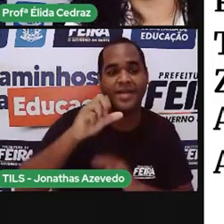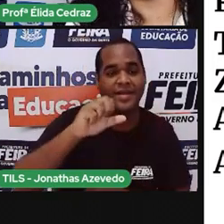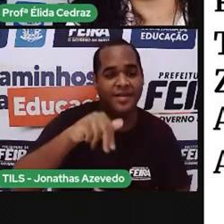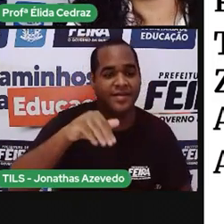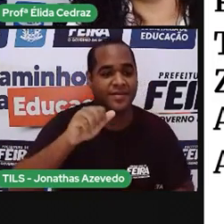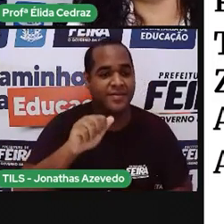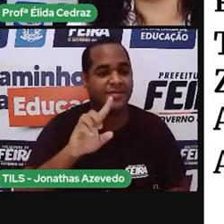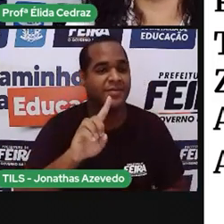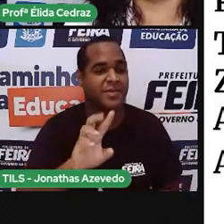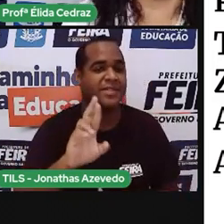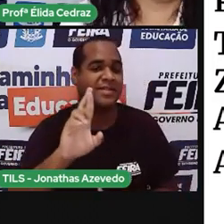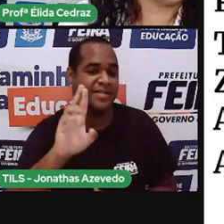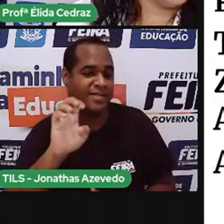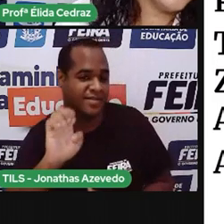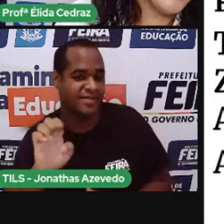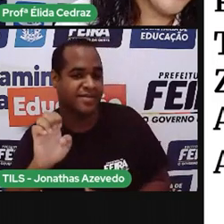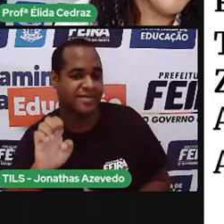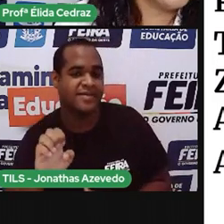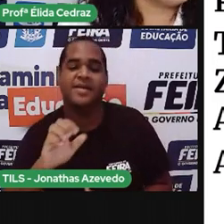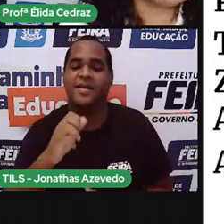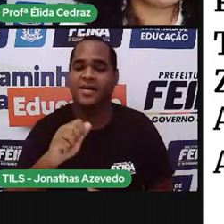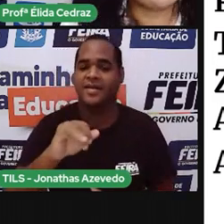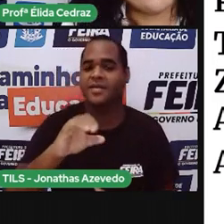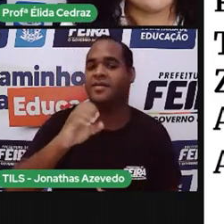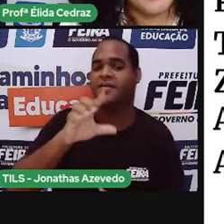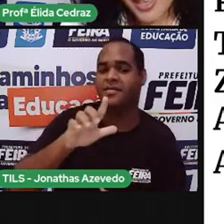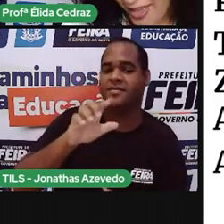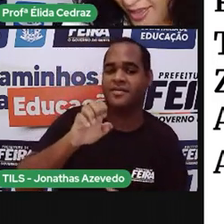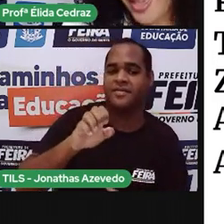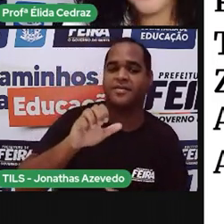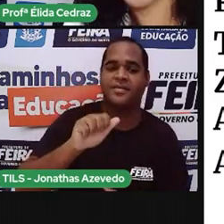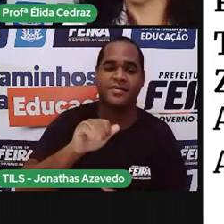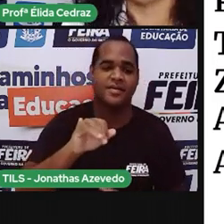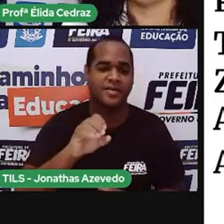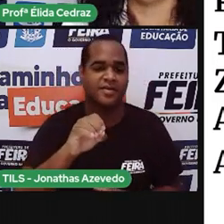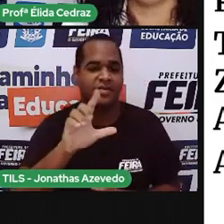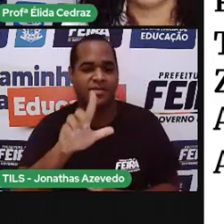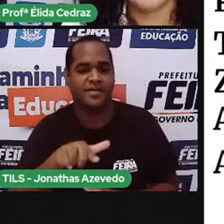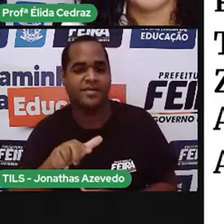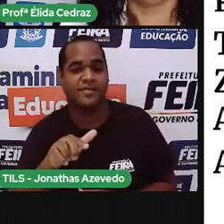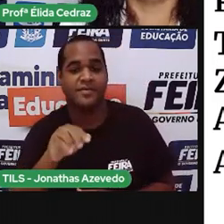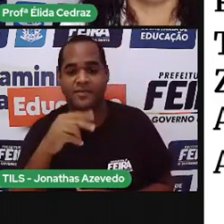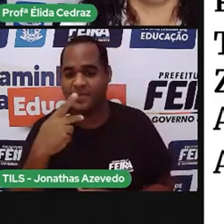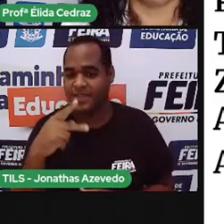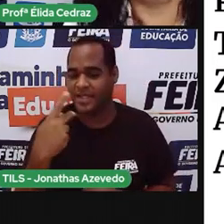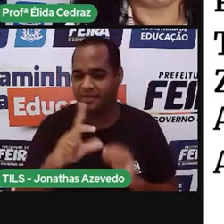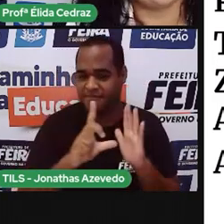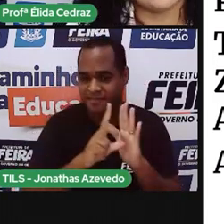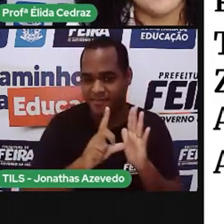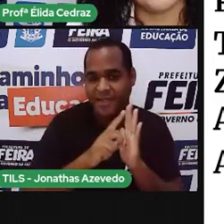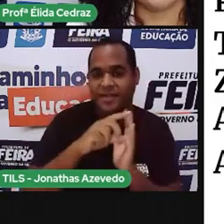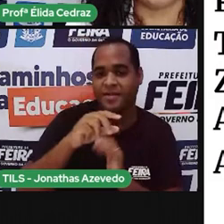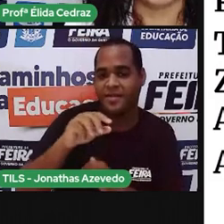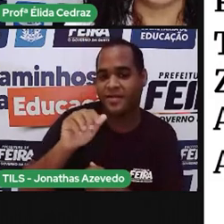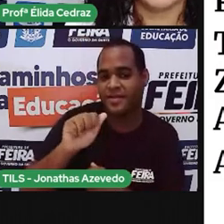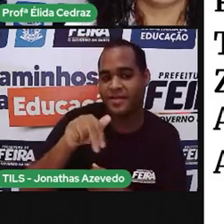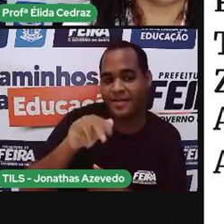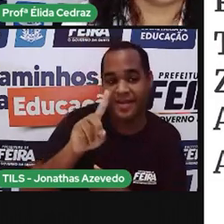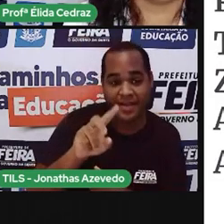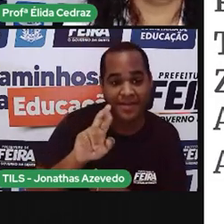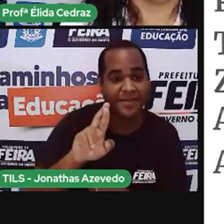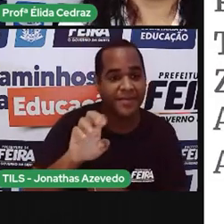Foi na loja do Mestre André, ai olé, ai olé. Foi na loja do